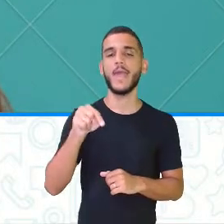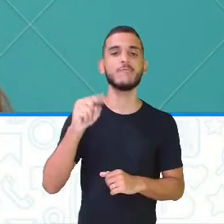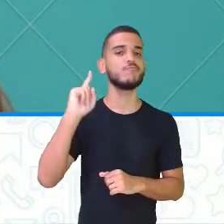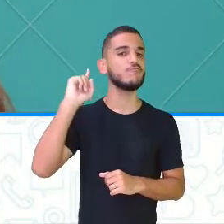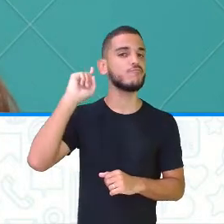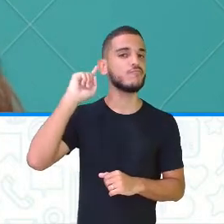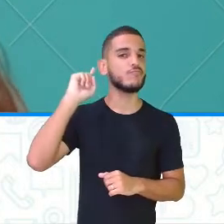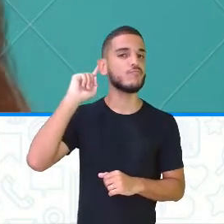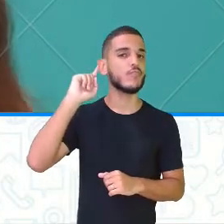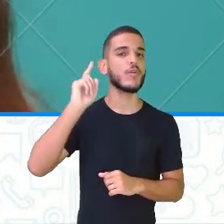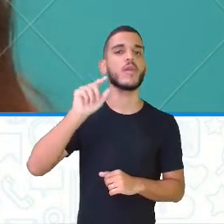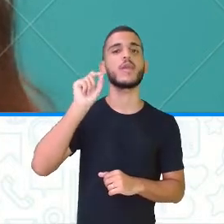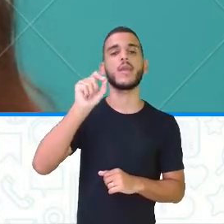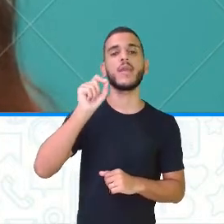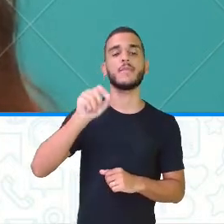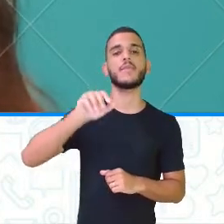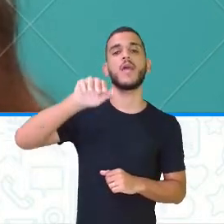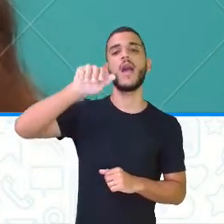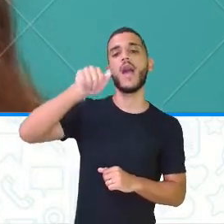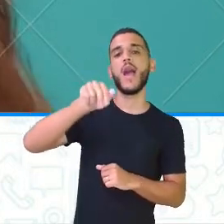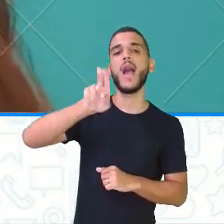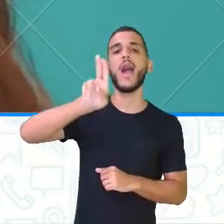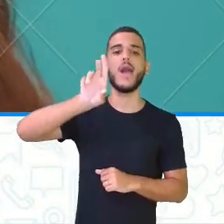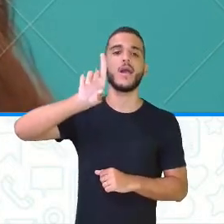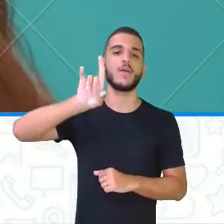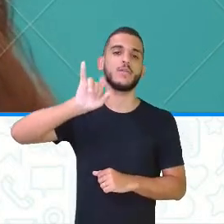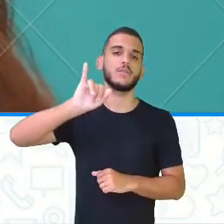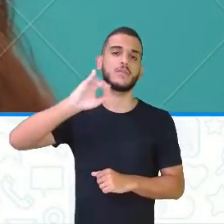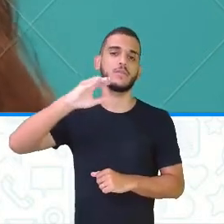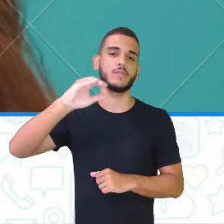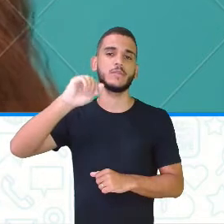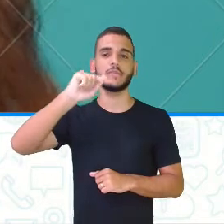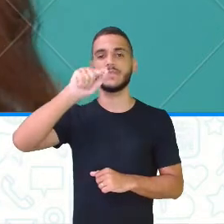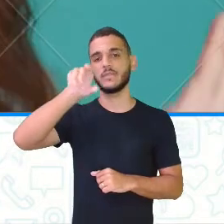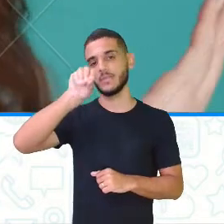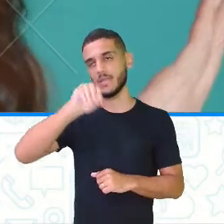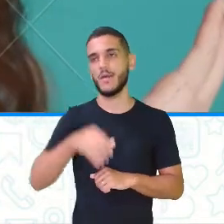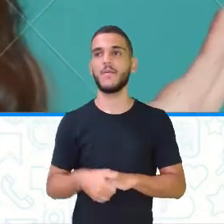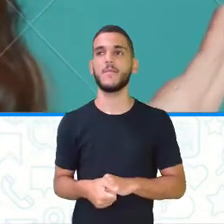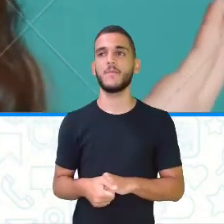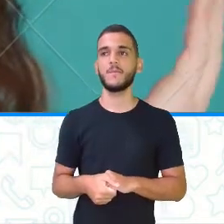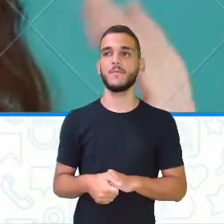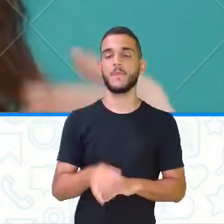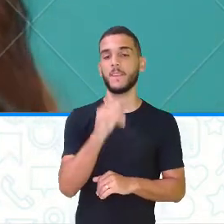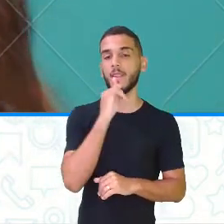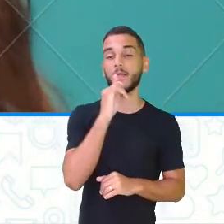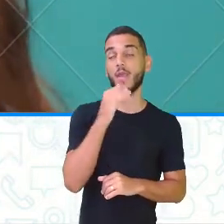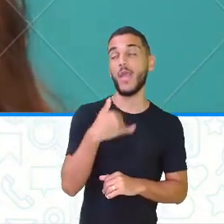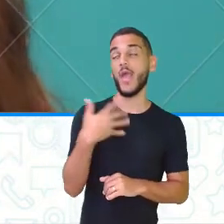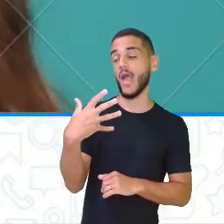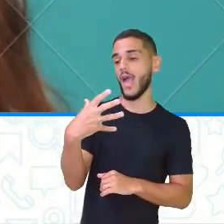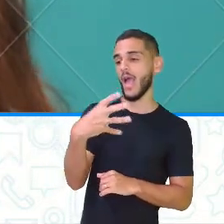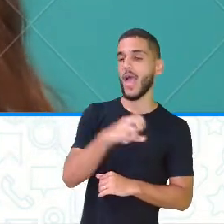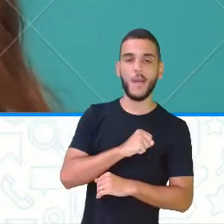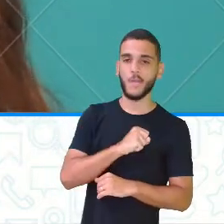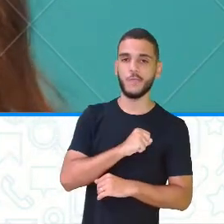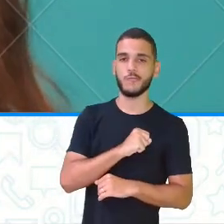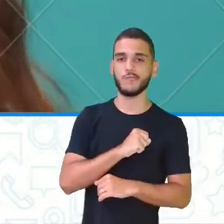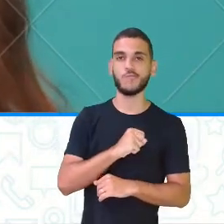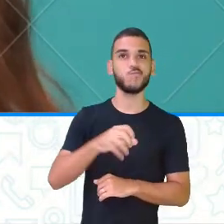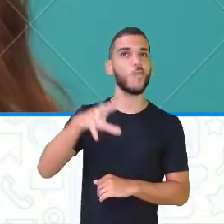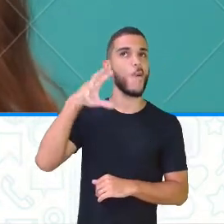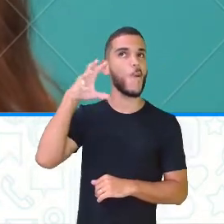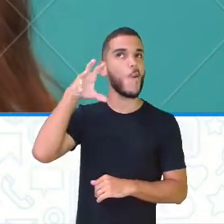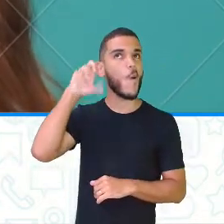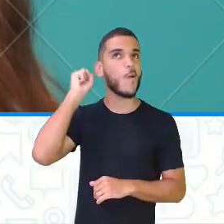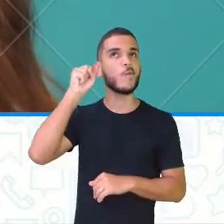ouvir. O som. Eu gosto do som da chuva. Acho o som da chuva